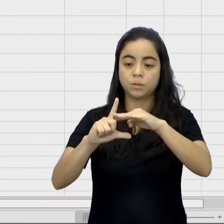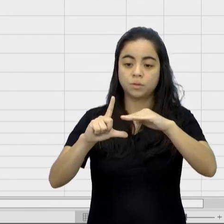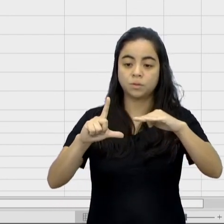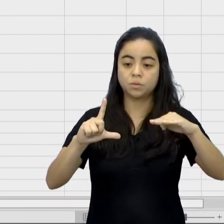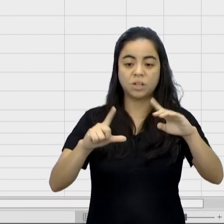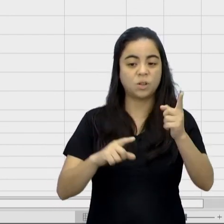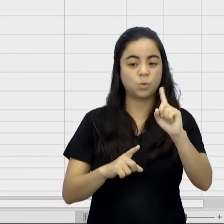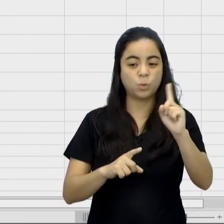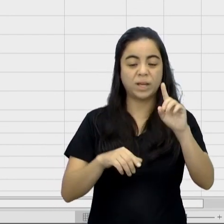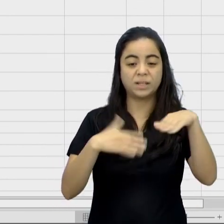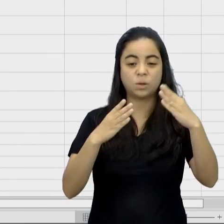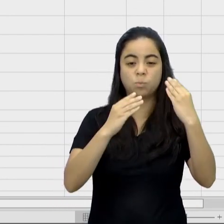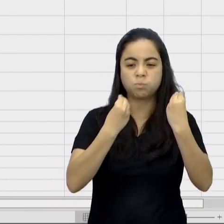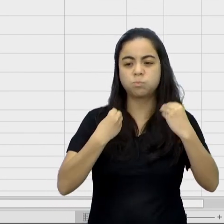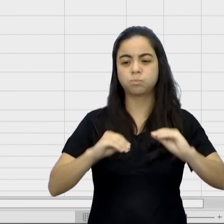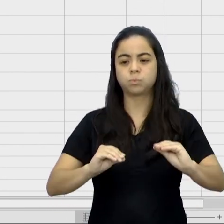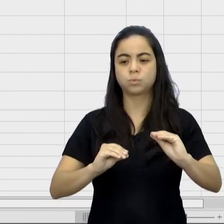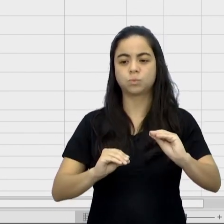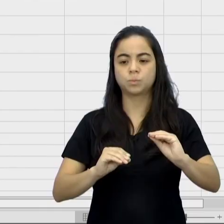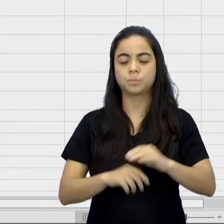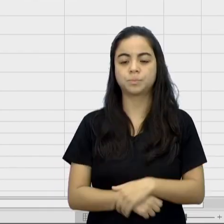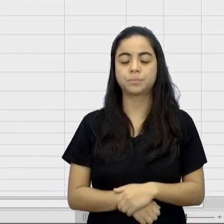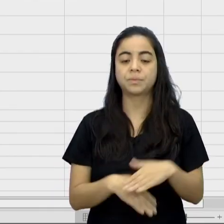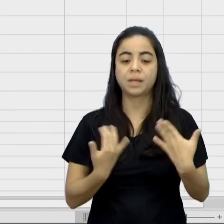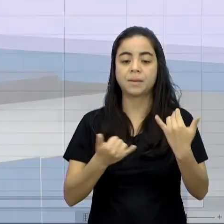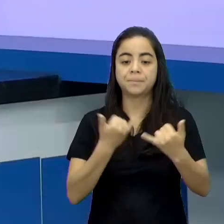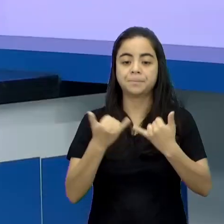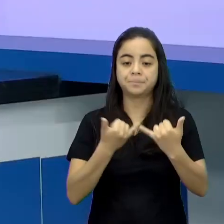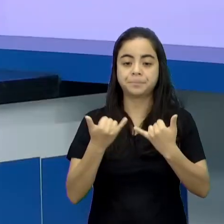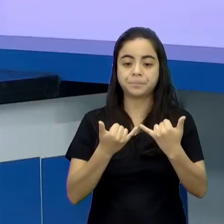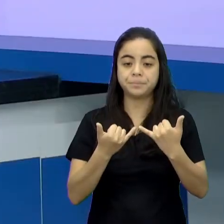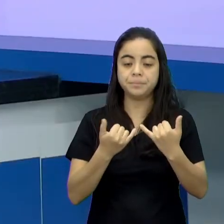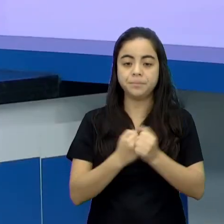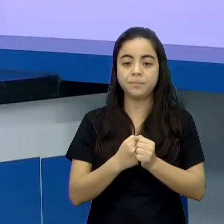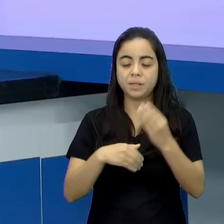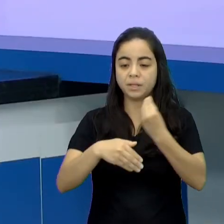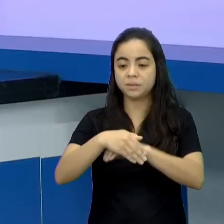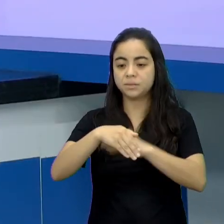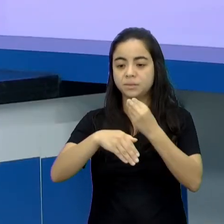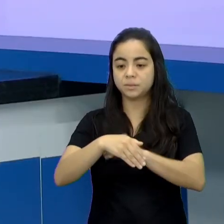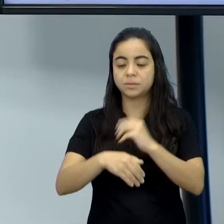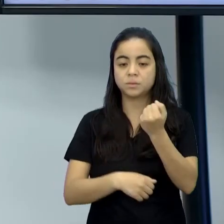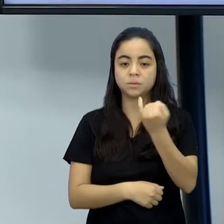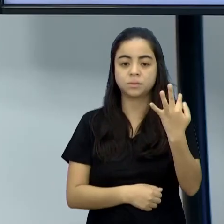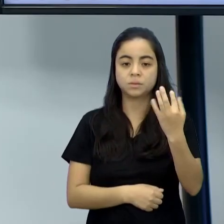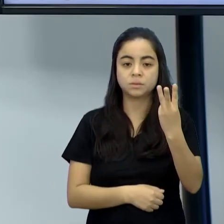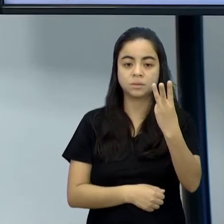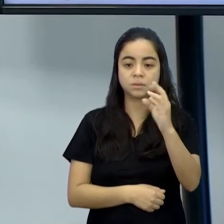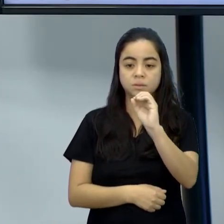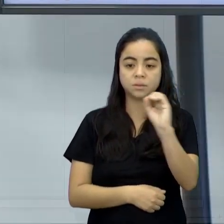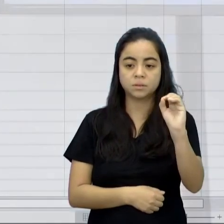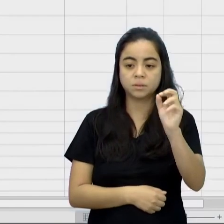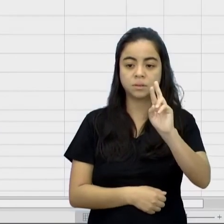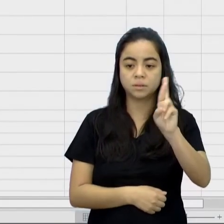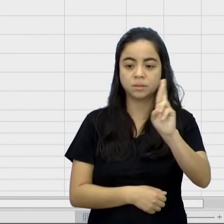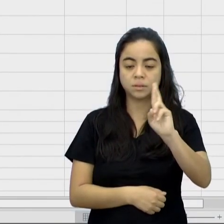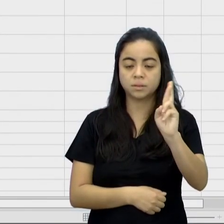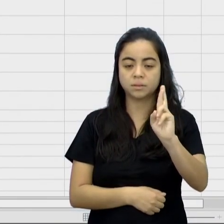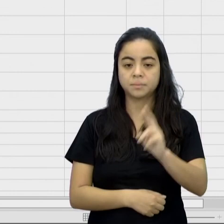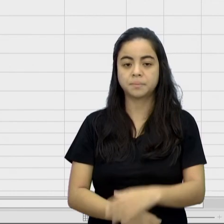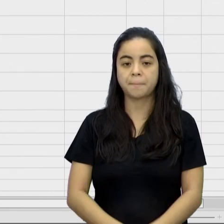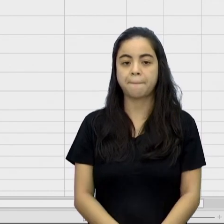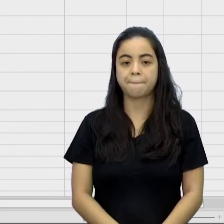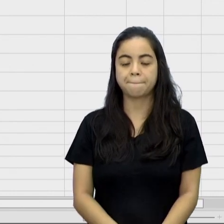ok? E para o entretenimento, sabendo que a gente ia ganhar esse bônus, a gente tinha reservado quanto desse bônus? Uns 300 reais. 300, dessas